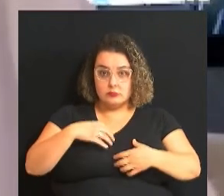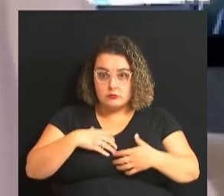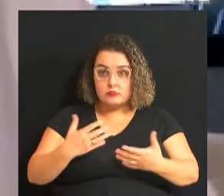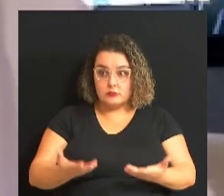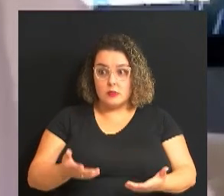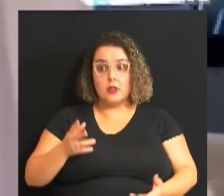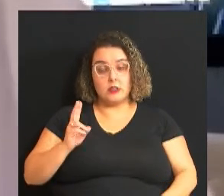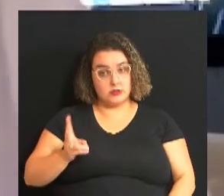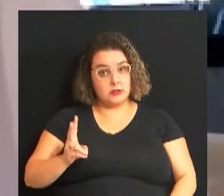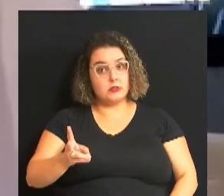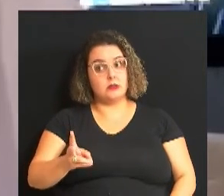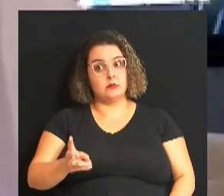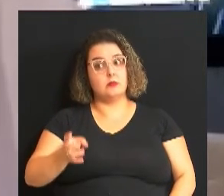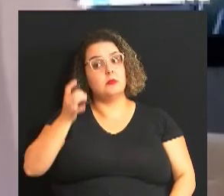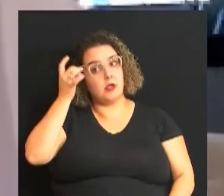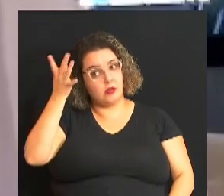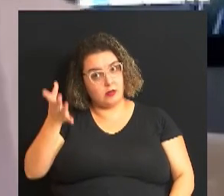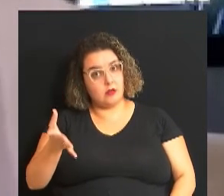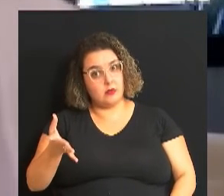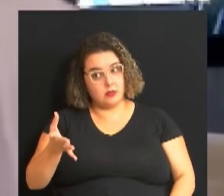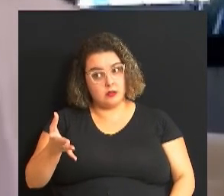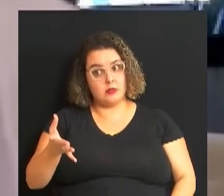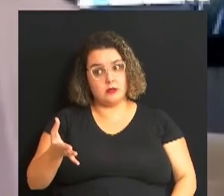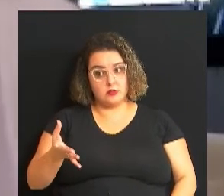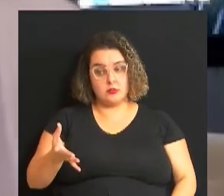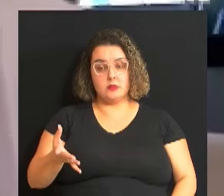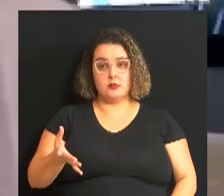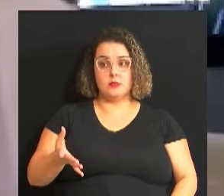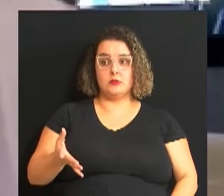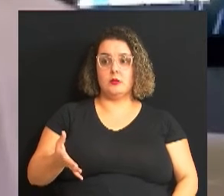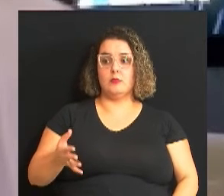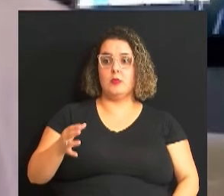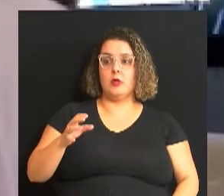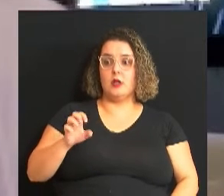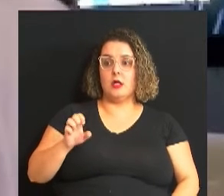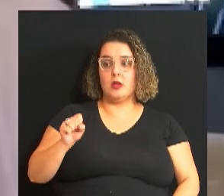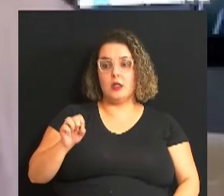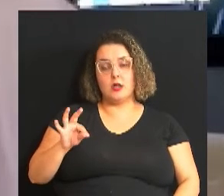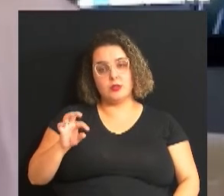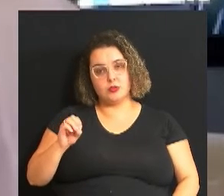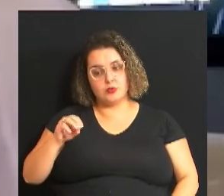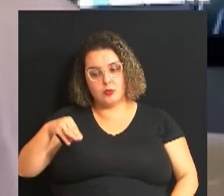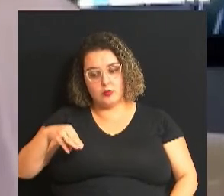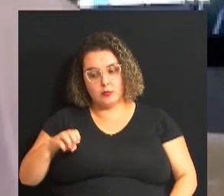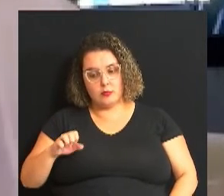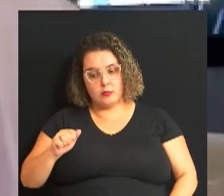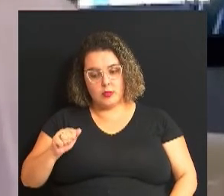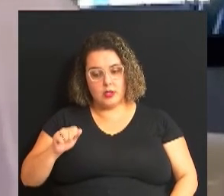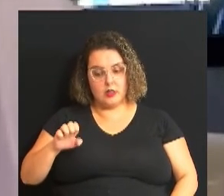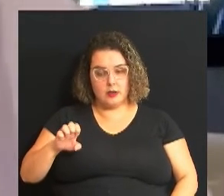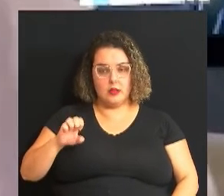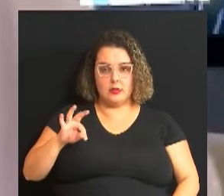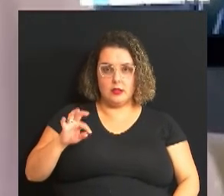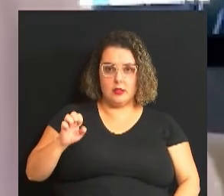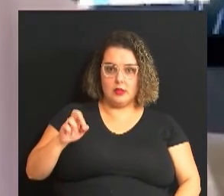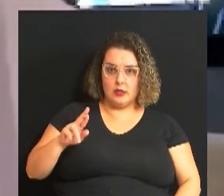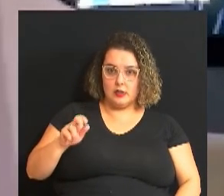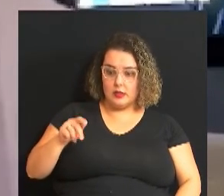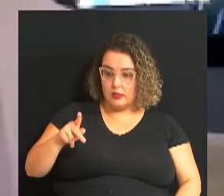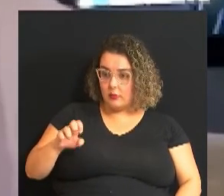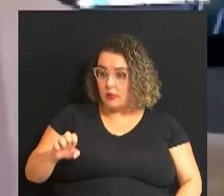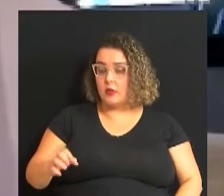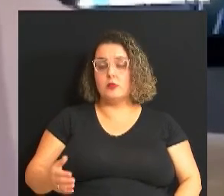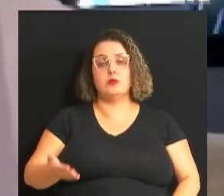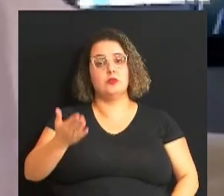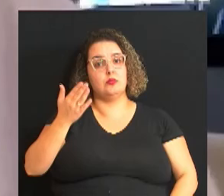Sempre para facilitar, lançando mão de uma estomaterapeuta, de uma psicóloga, de uma